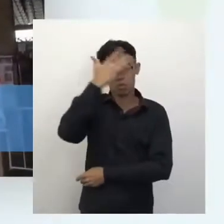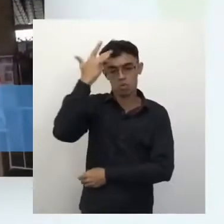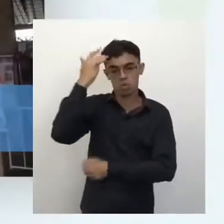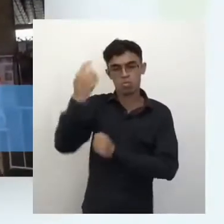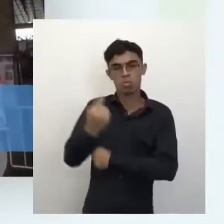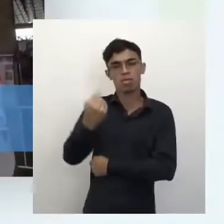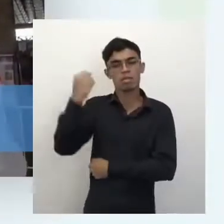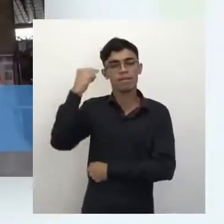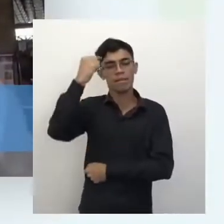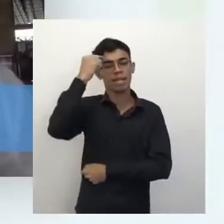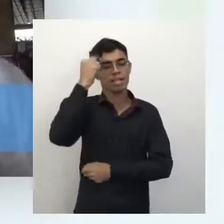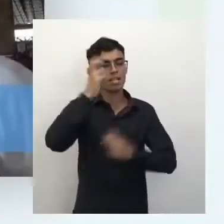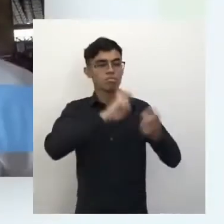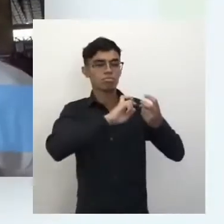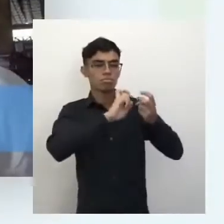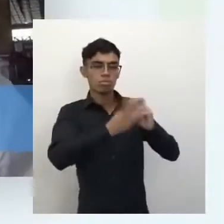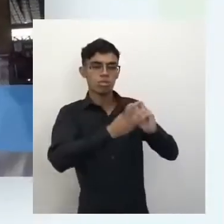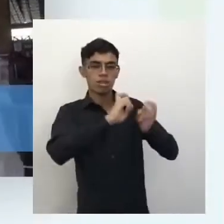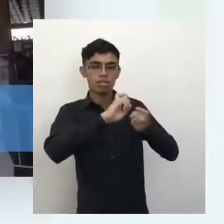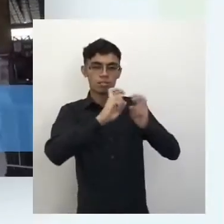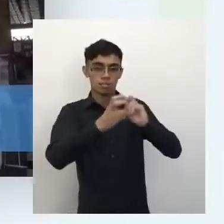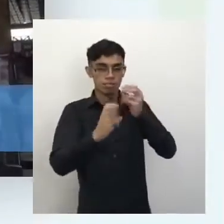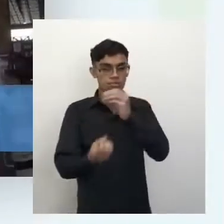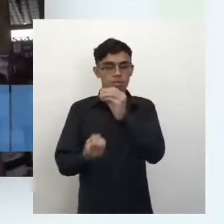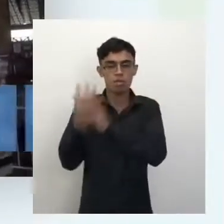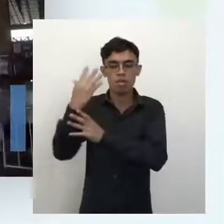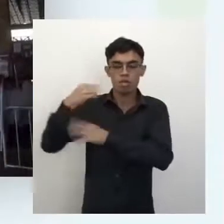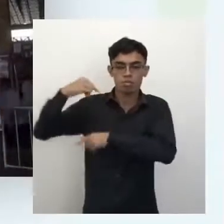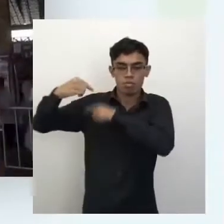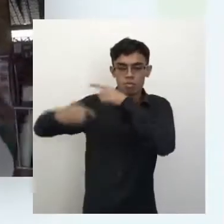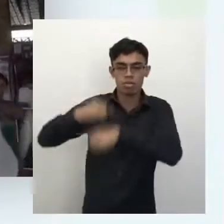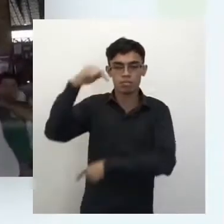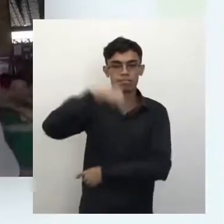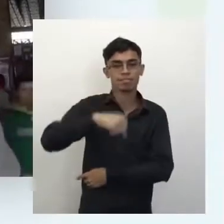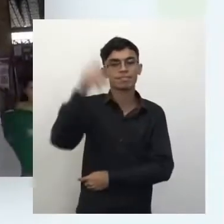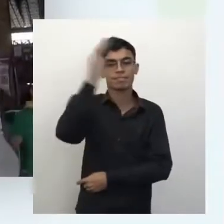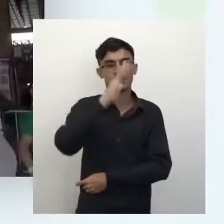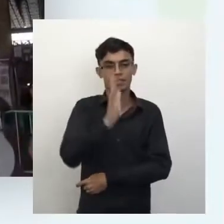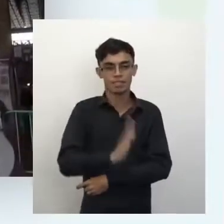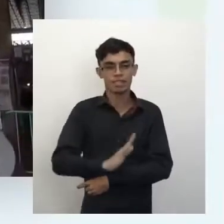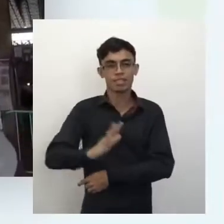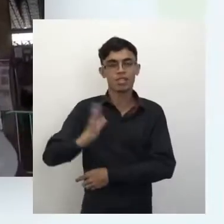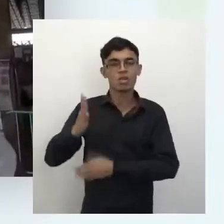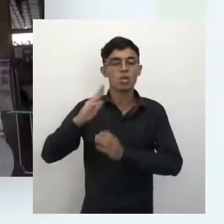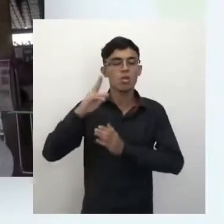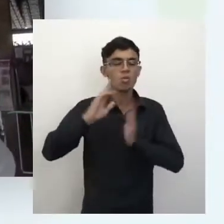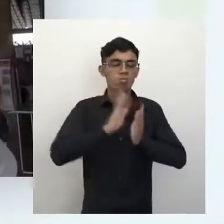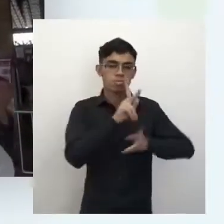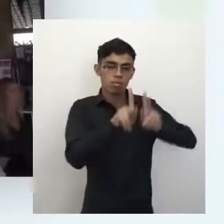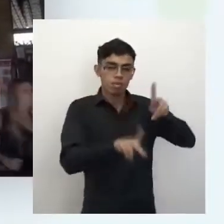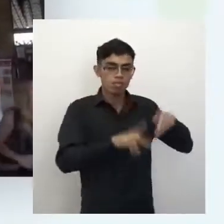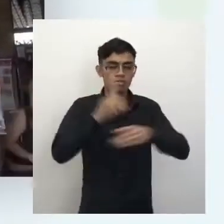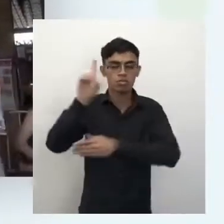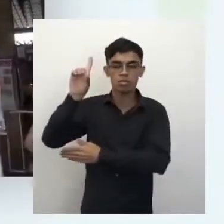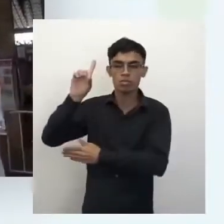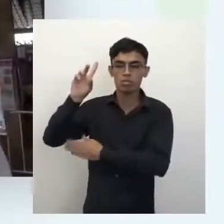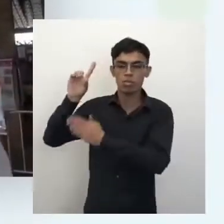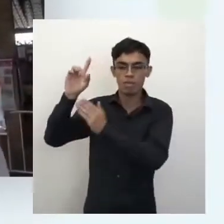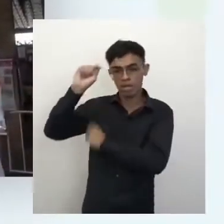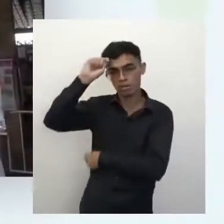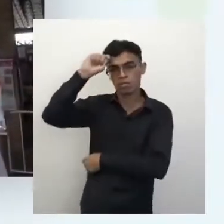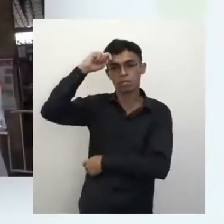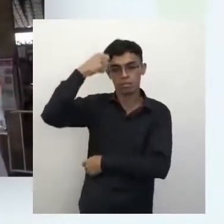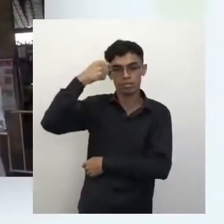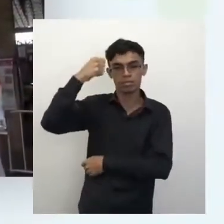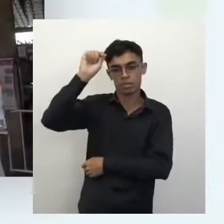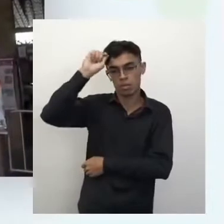pensam. A capoeira ela vem nascer, ela surge aqui no Brasil, né? Trazida pelos africanos, né? Eles não trouxeram